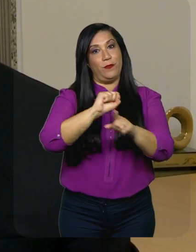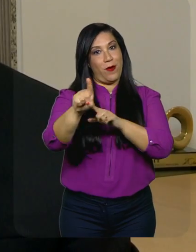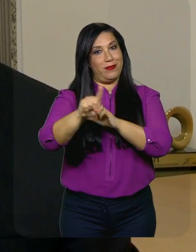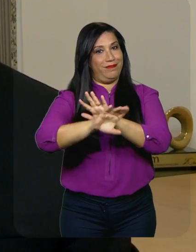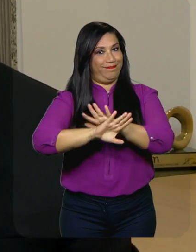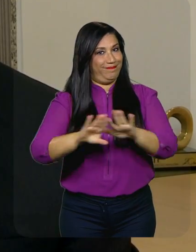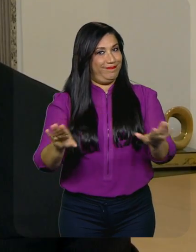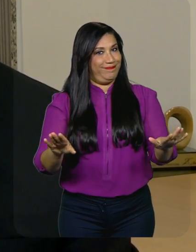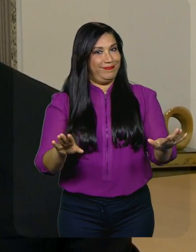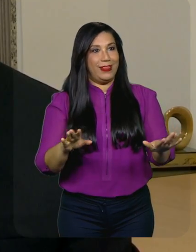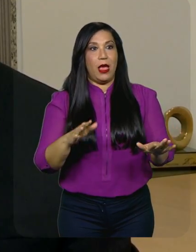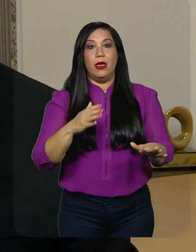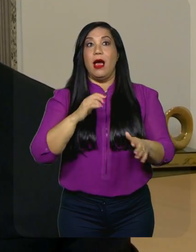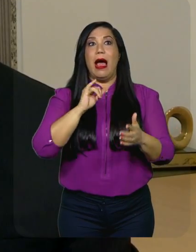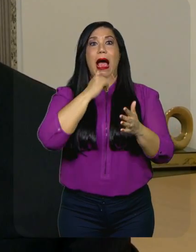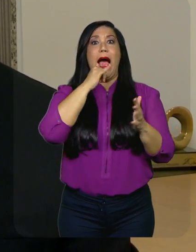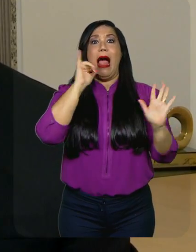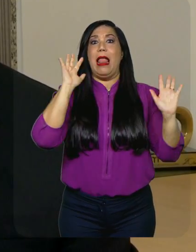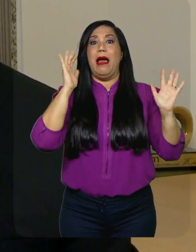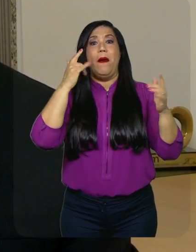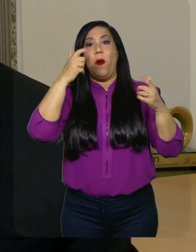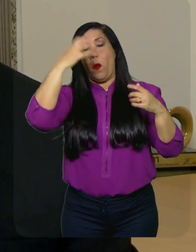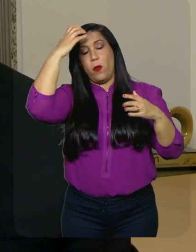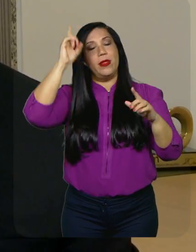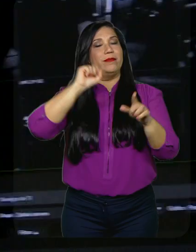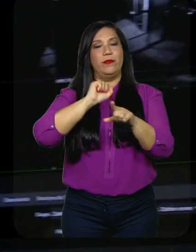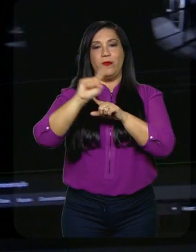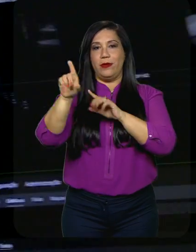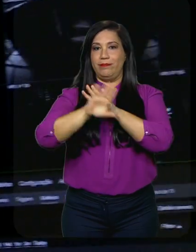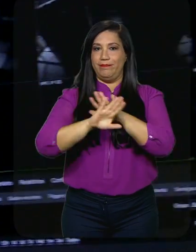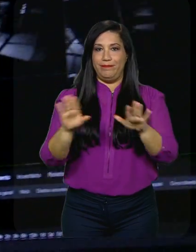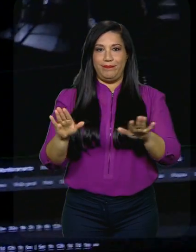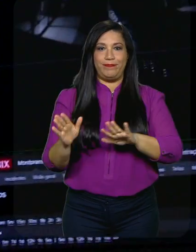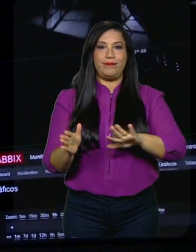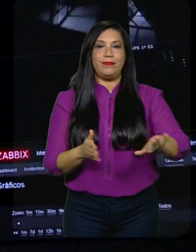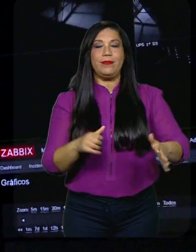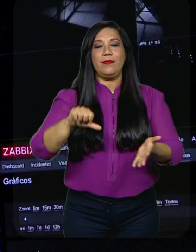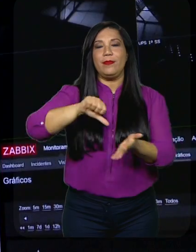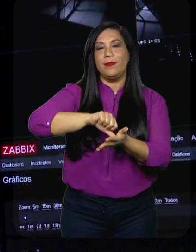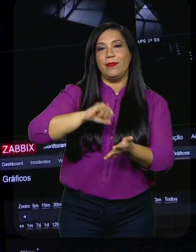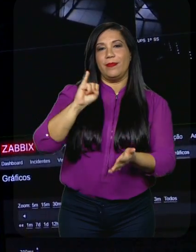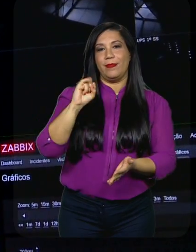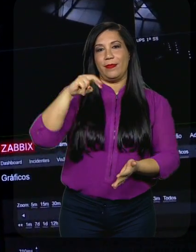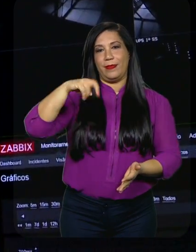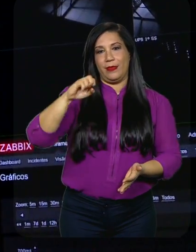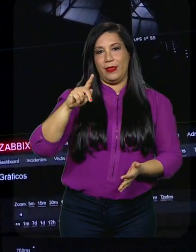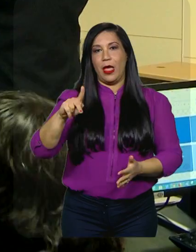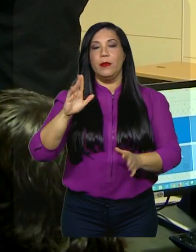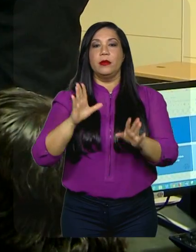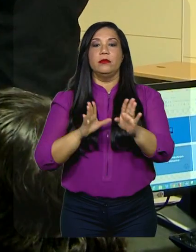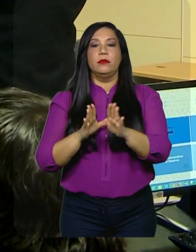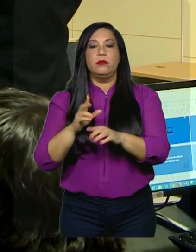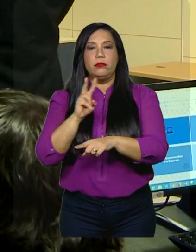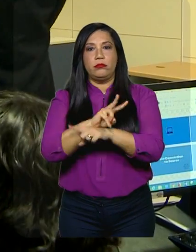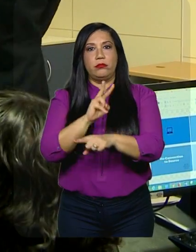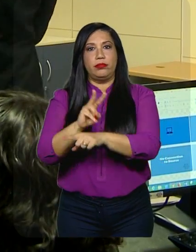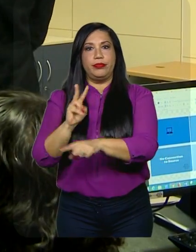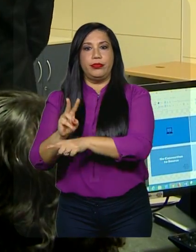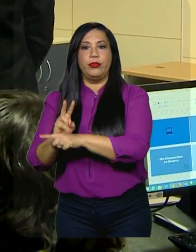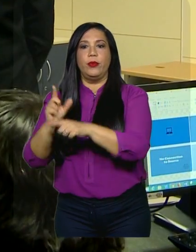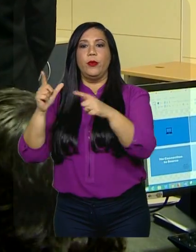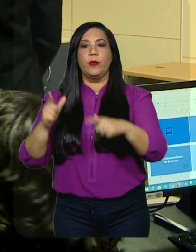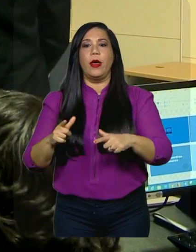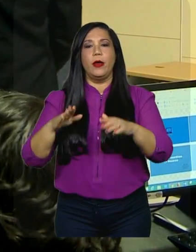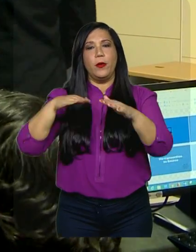sem alarme, porque senão será eliminado pelo simples toque de um alarme. Na sede do INEP, são feitos o monitoramento do local de guarda